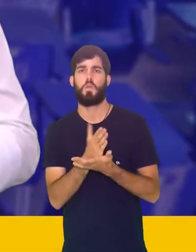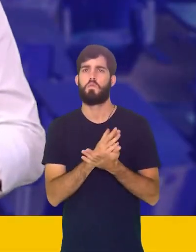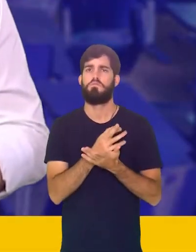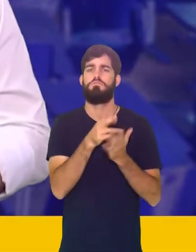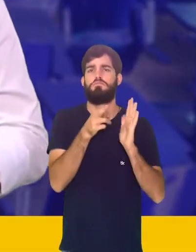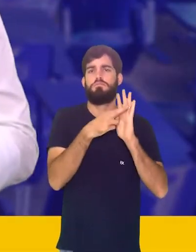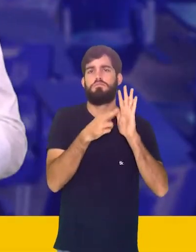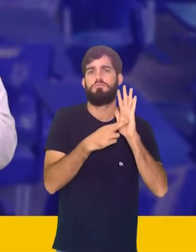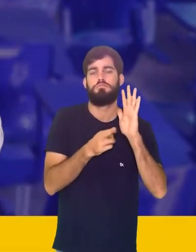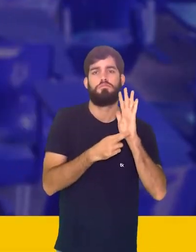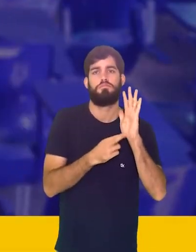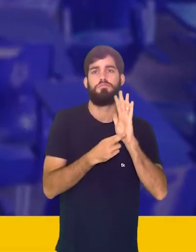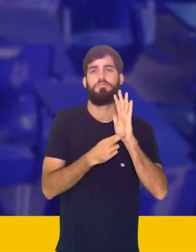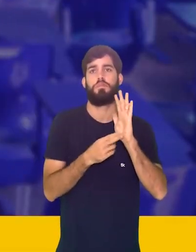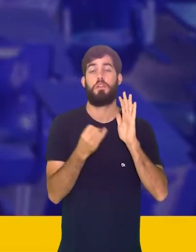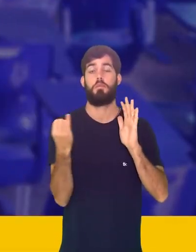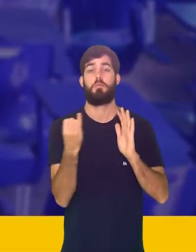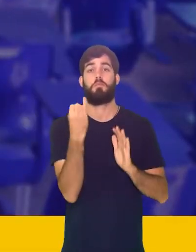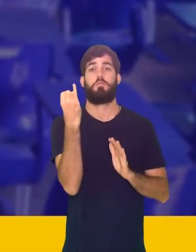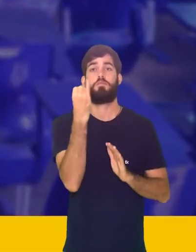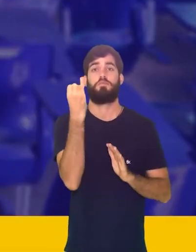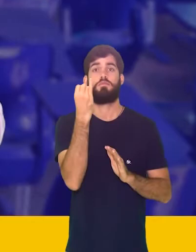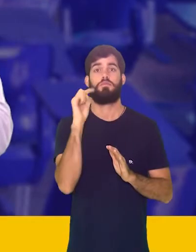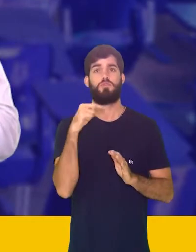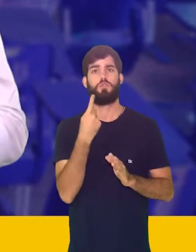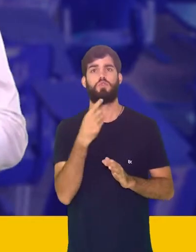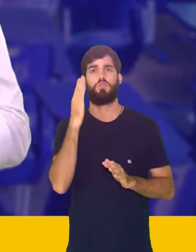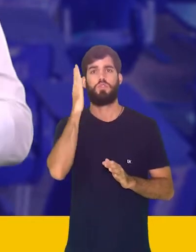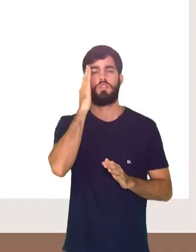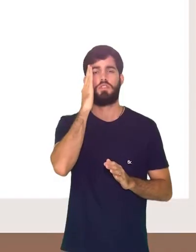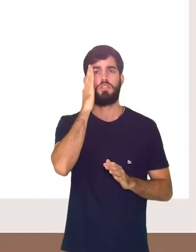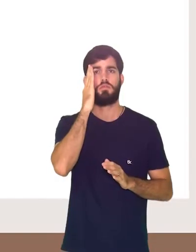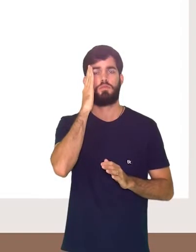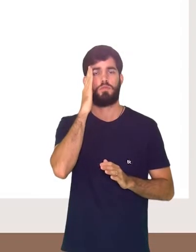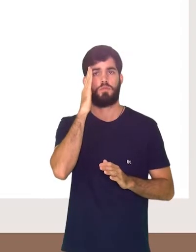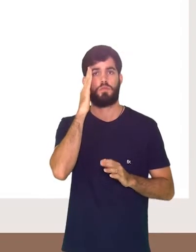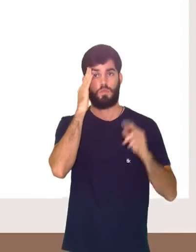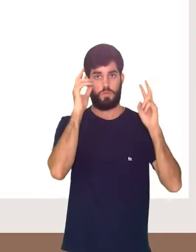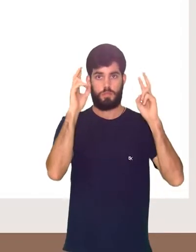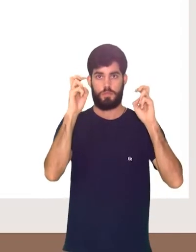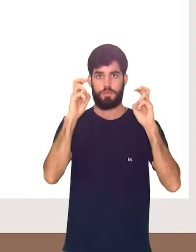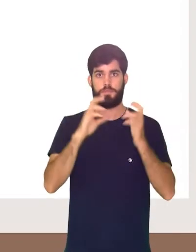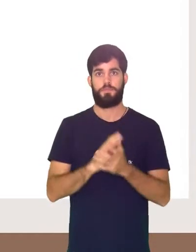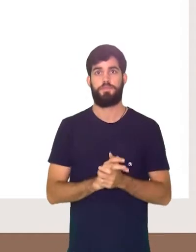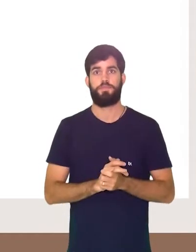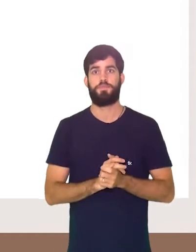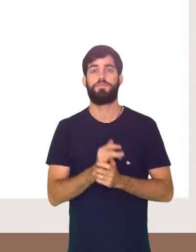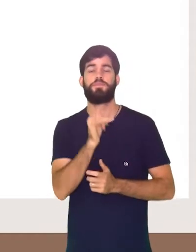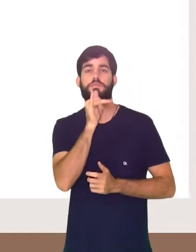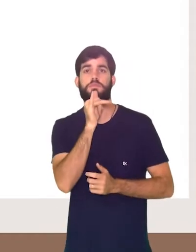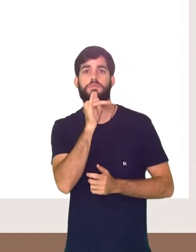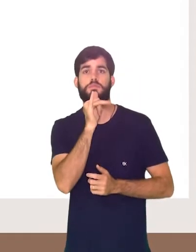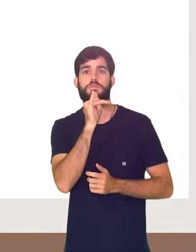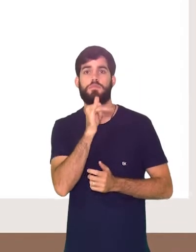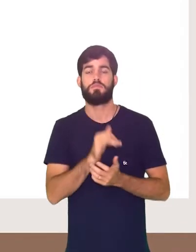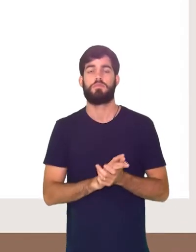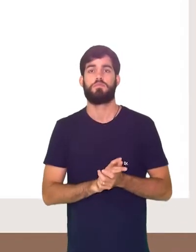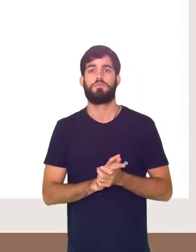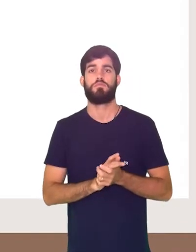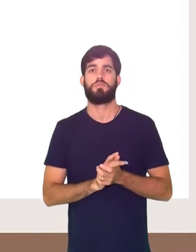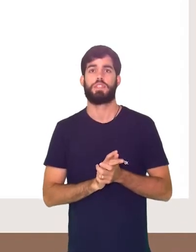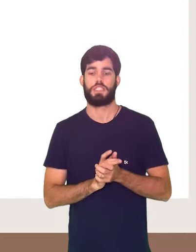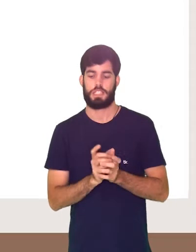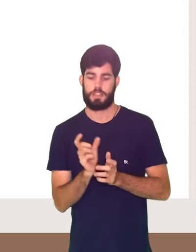são fundamentais para que a gente entenda muito bem esse assunto. Numa semi-reação de oxidação, eu quero que